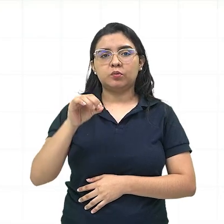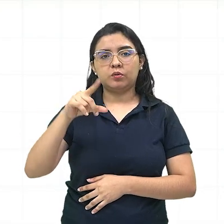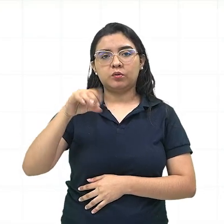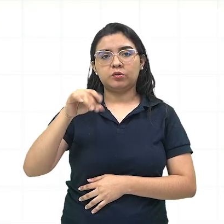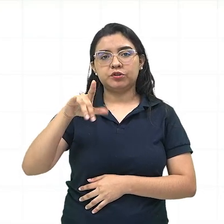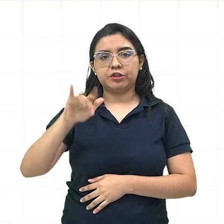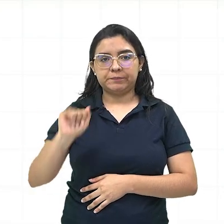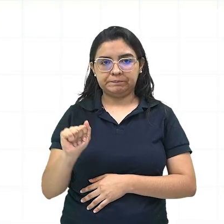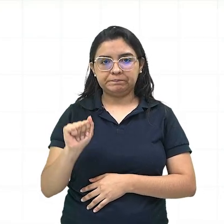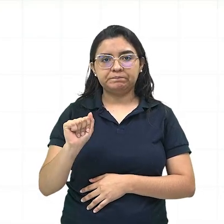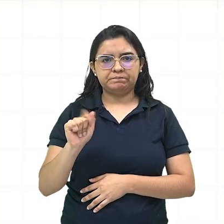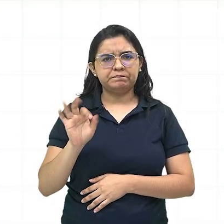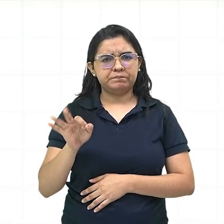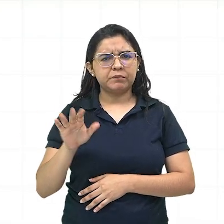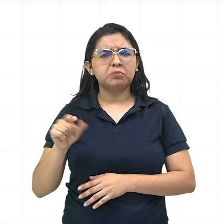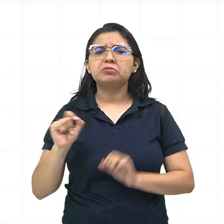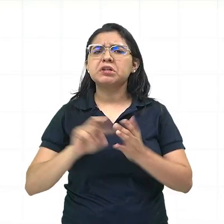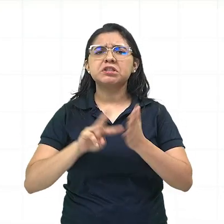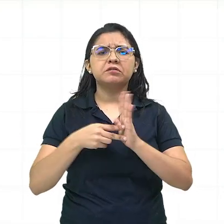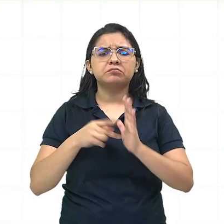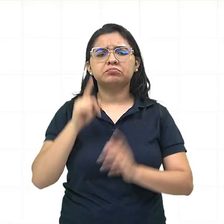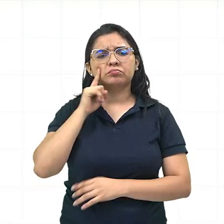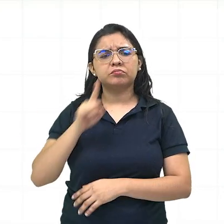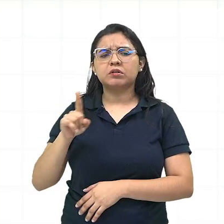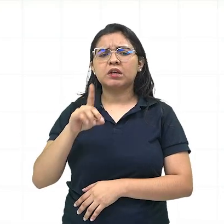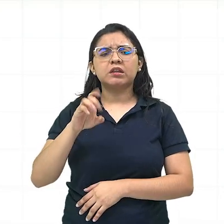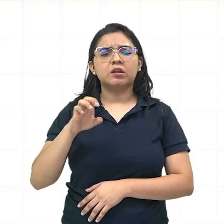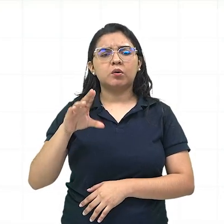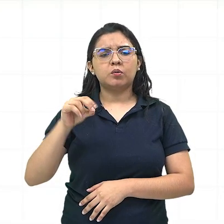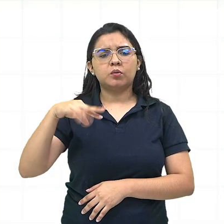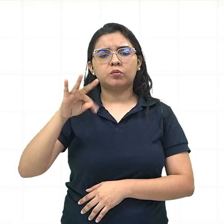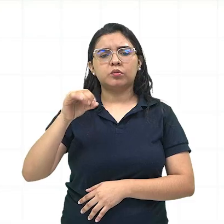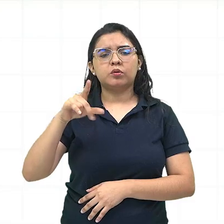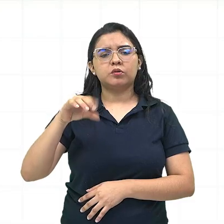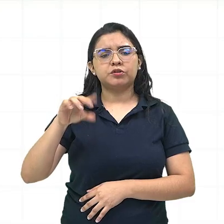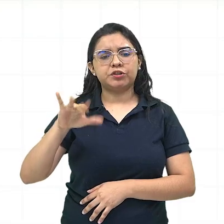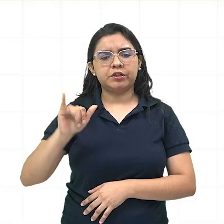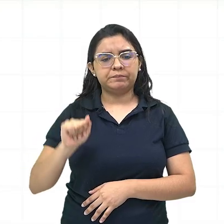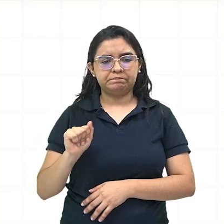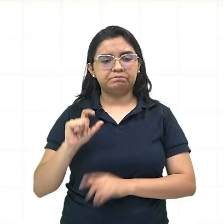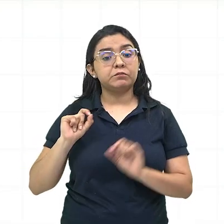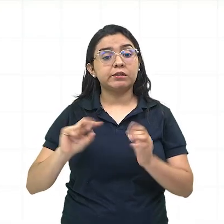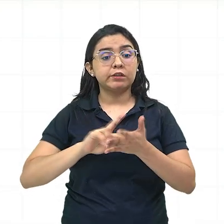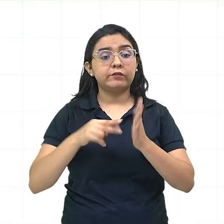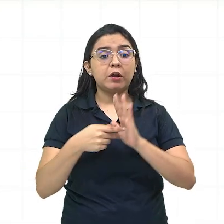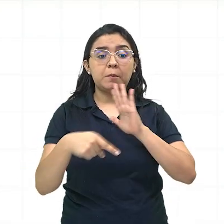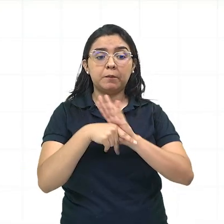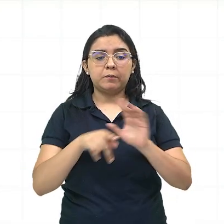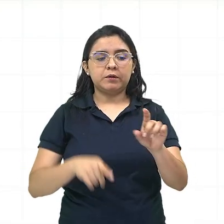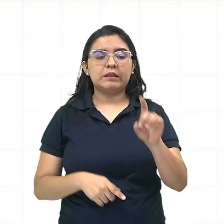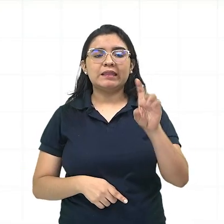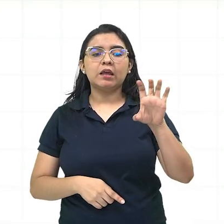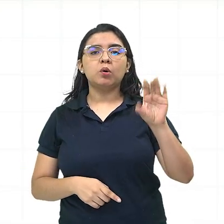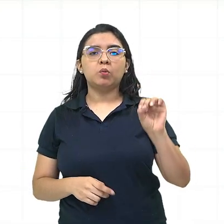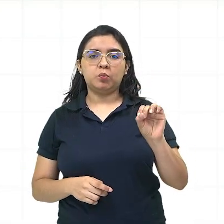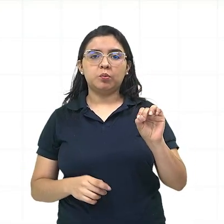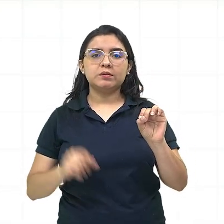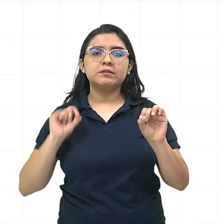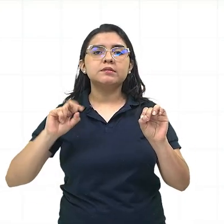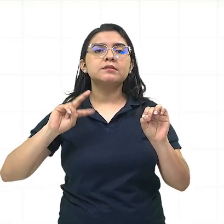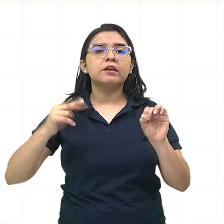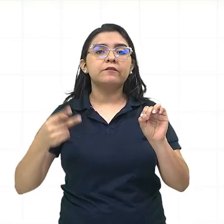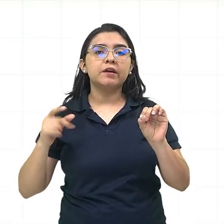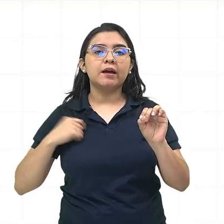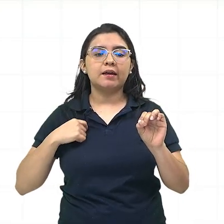deontologia. Então, o que seria a deontologia? Deontologia vem de deon, que